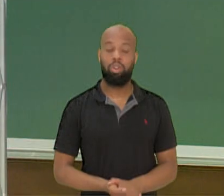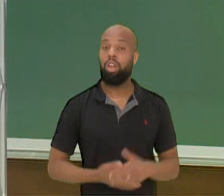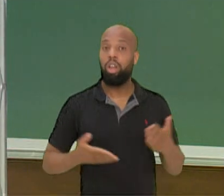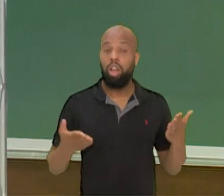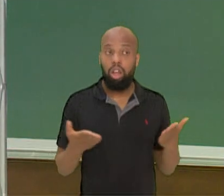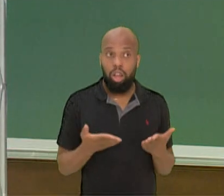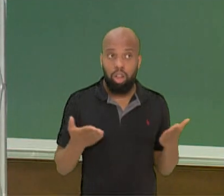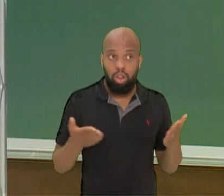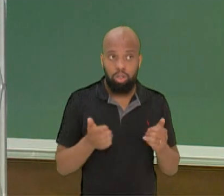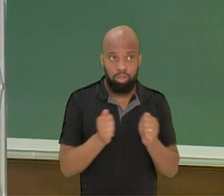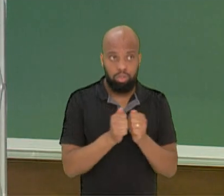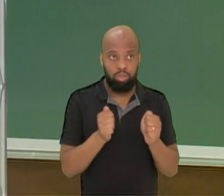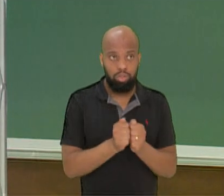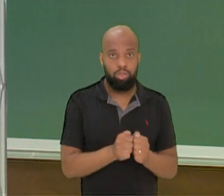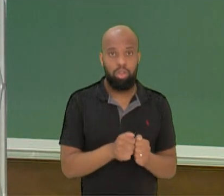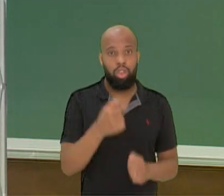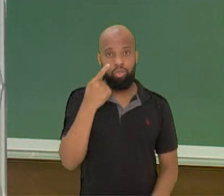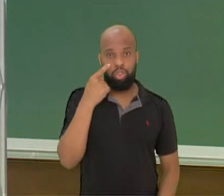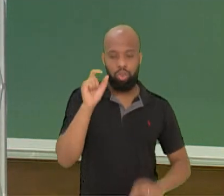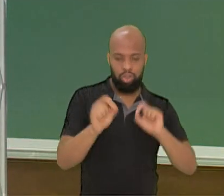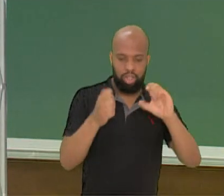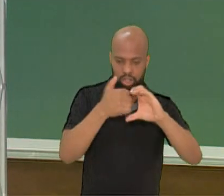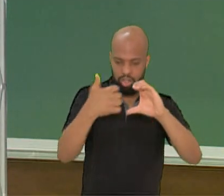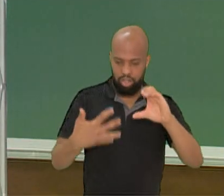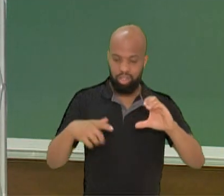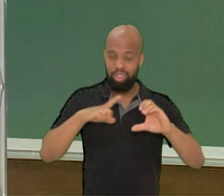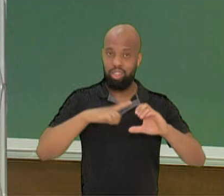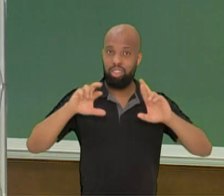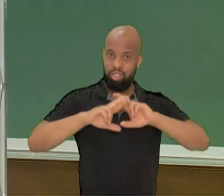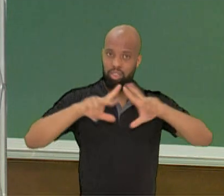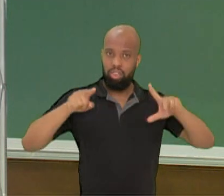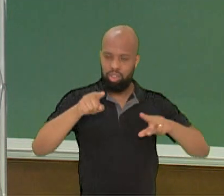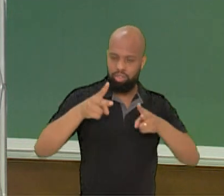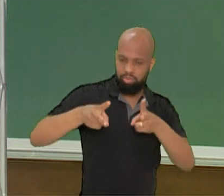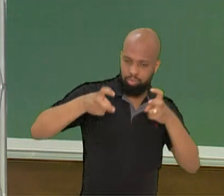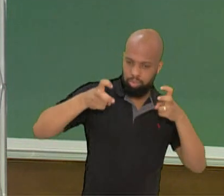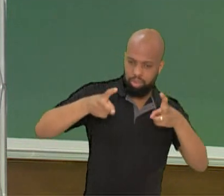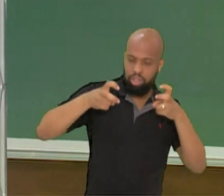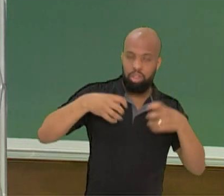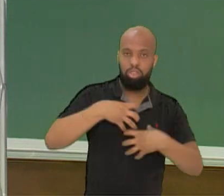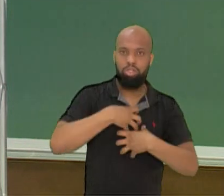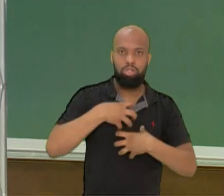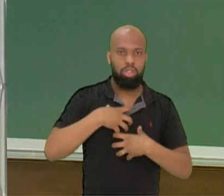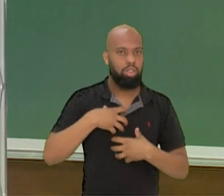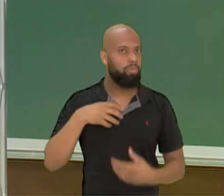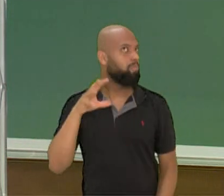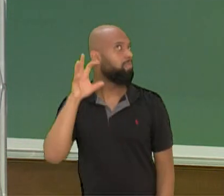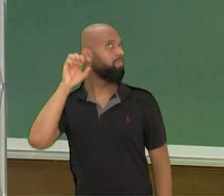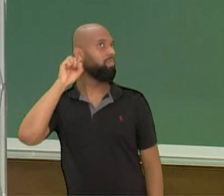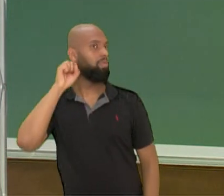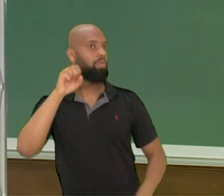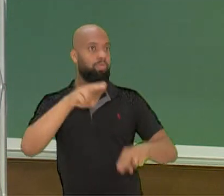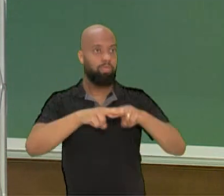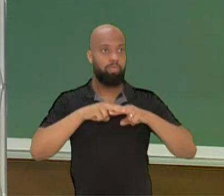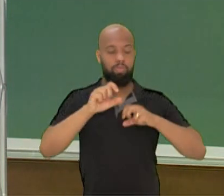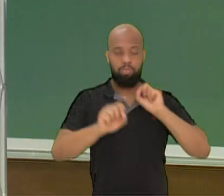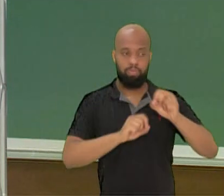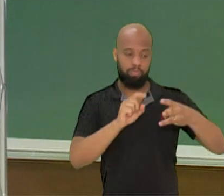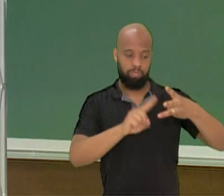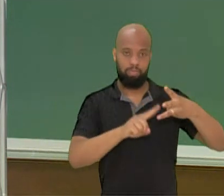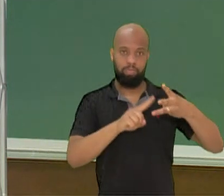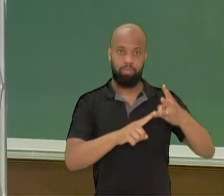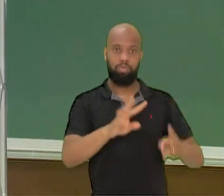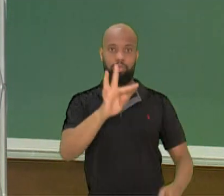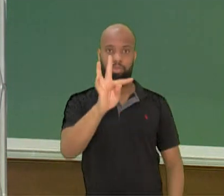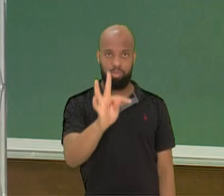Vamos lá então, pessoal. A gente vai ter que essa característica diferente, você acaba tendo essa percepção auditiva, se dá por causa do timbre dos